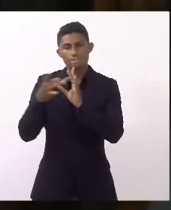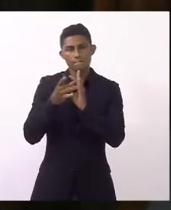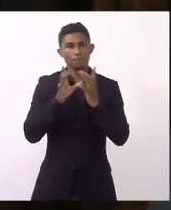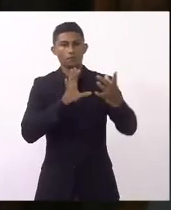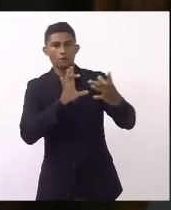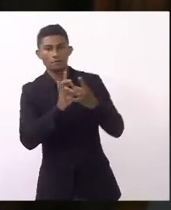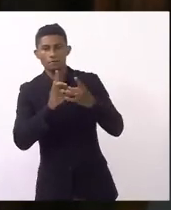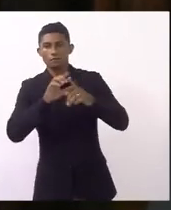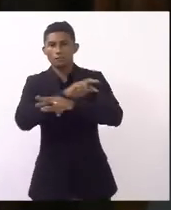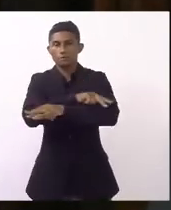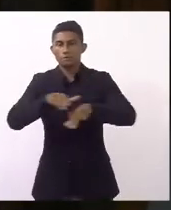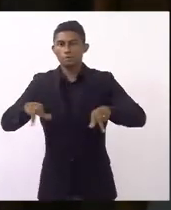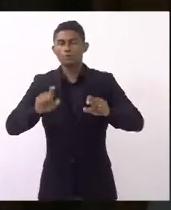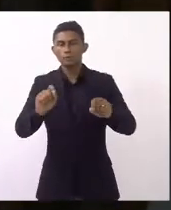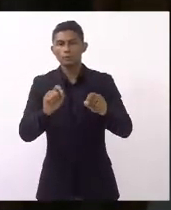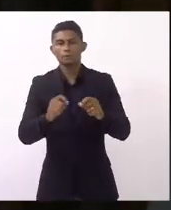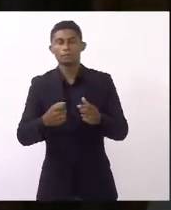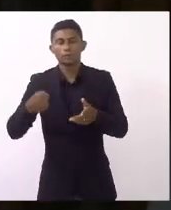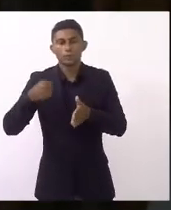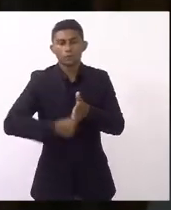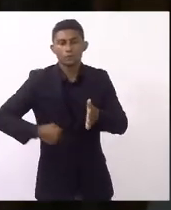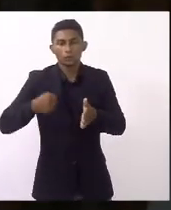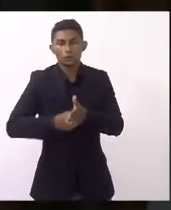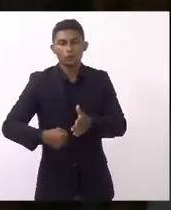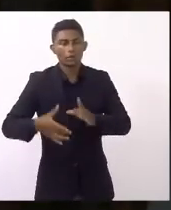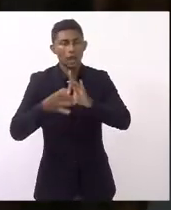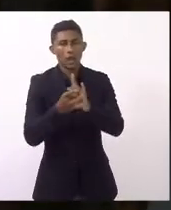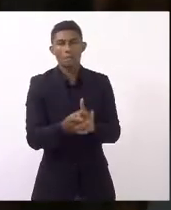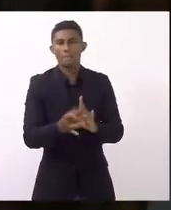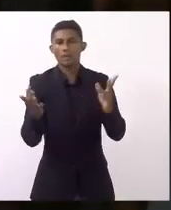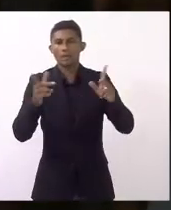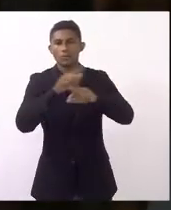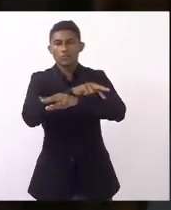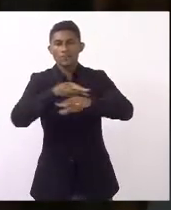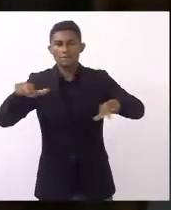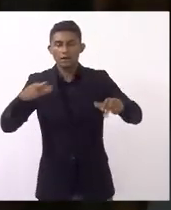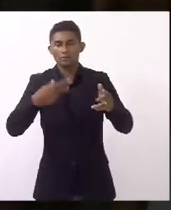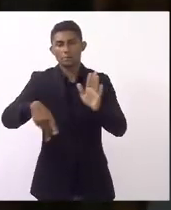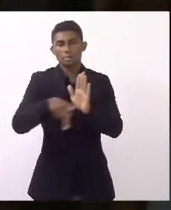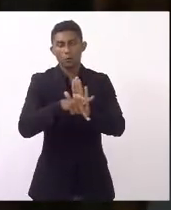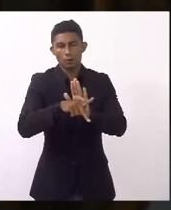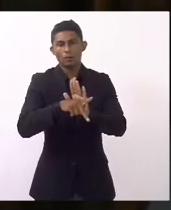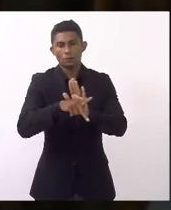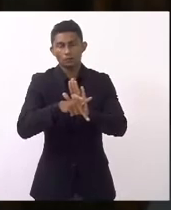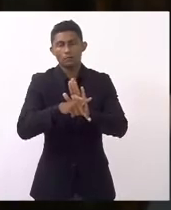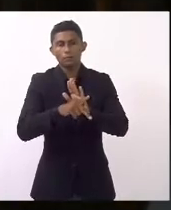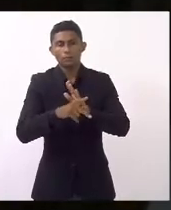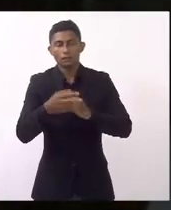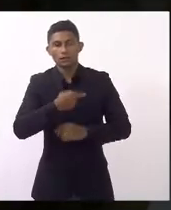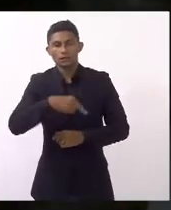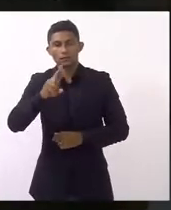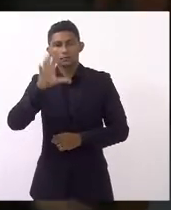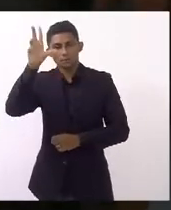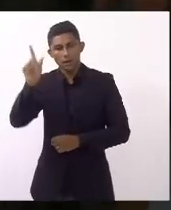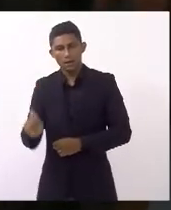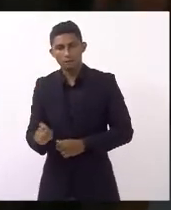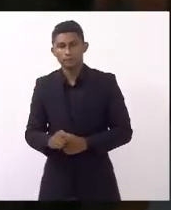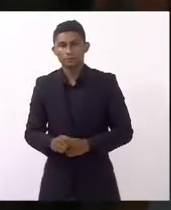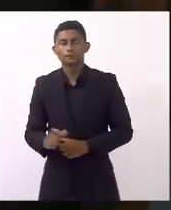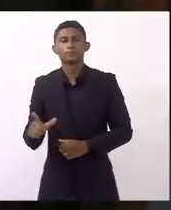que foi a luta pela libertação do Acervo sagrado de matriz africana a gente teve